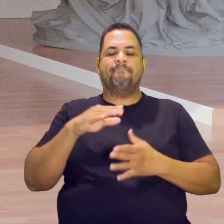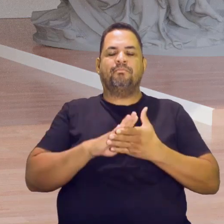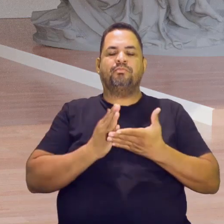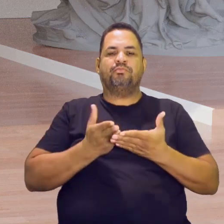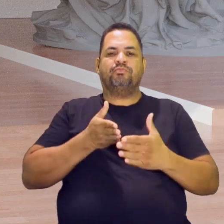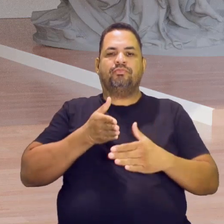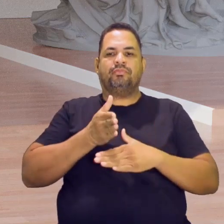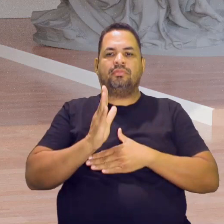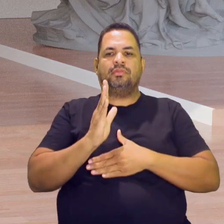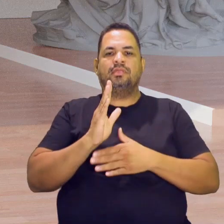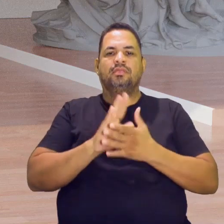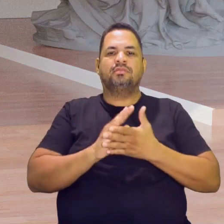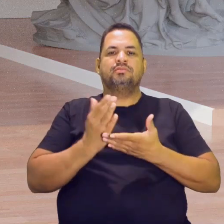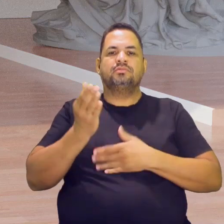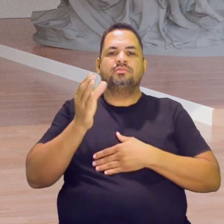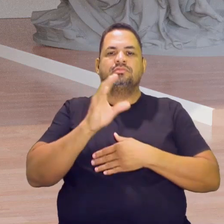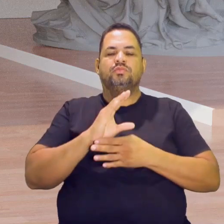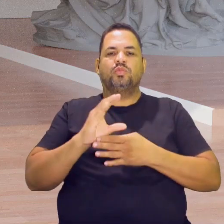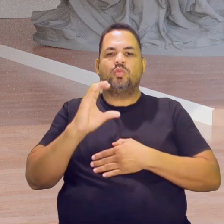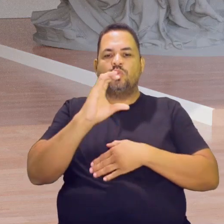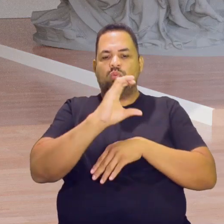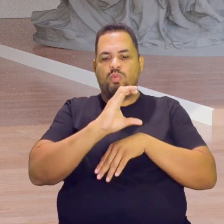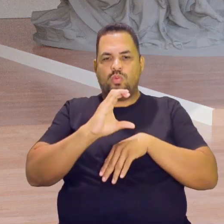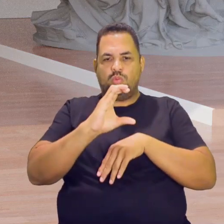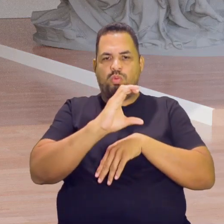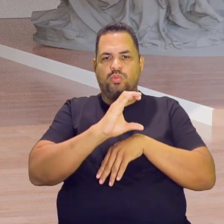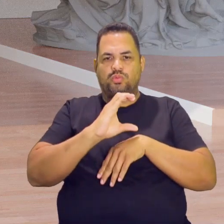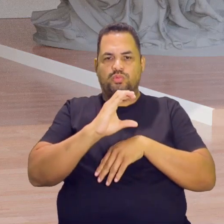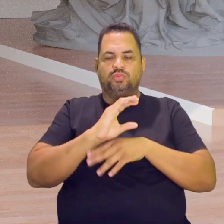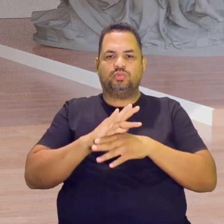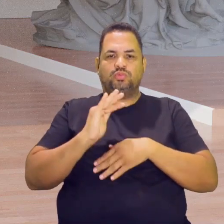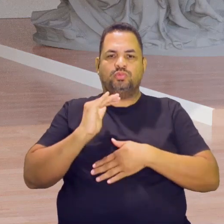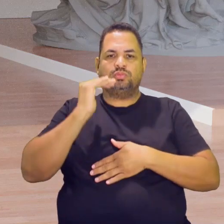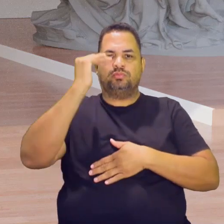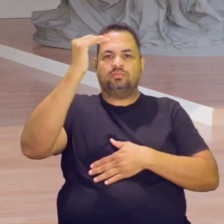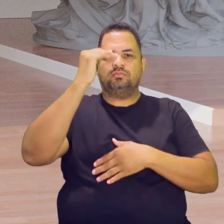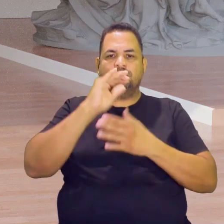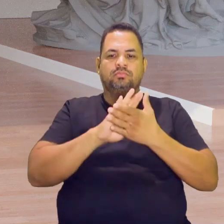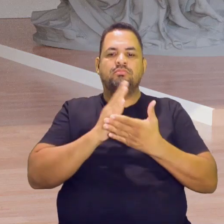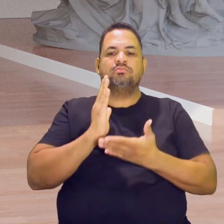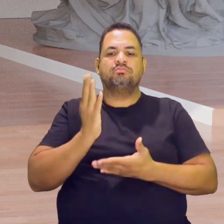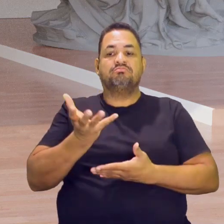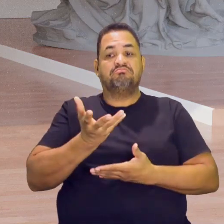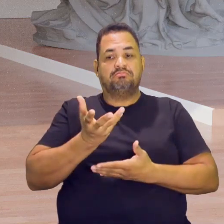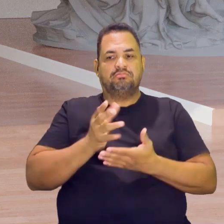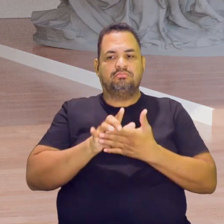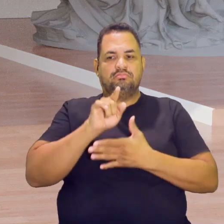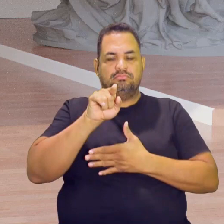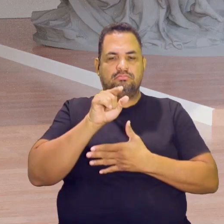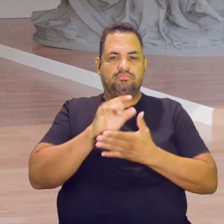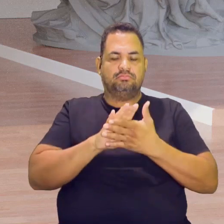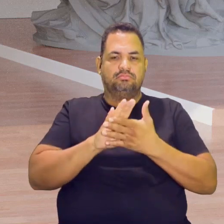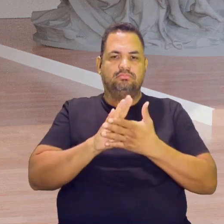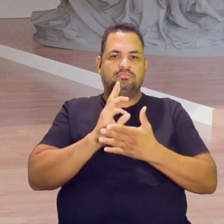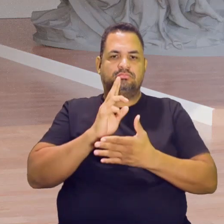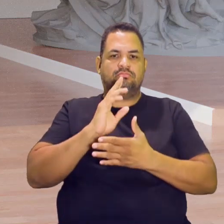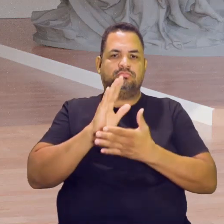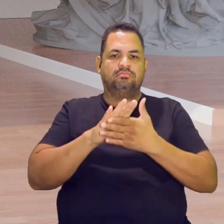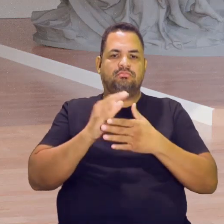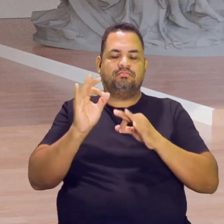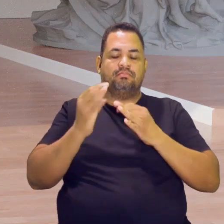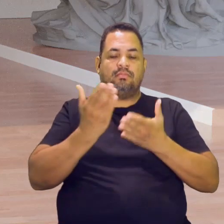cursos, né, superior, cursos técnicos. Eu sei que muitos de vocês querem continuar os estudos, então é preciso começar a